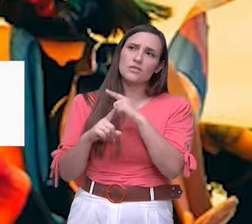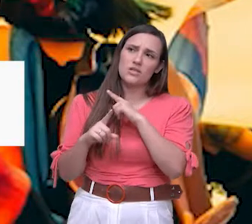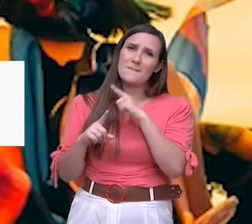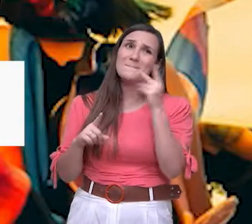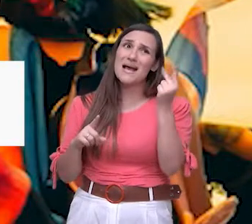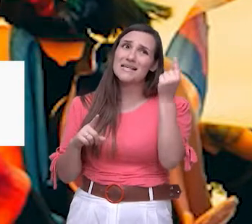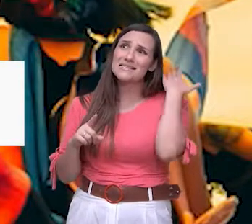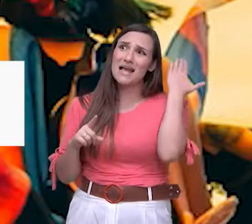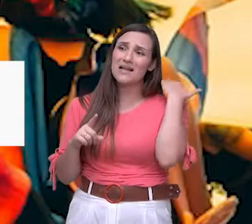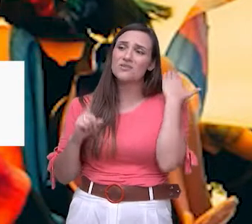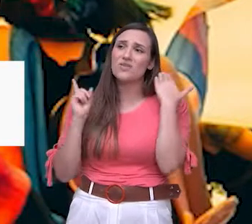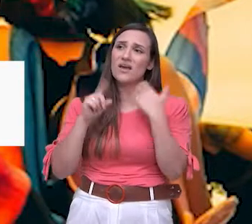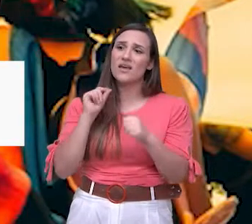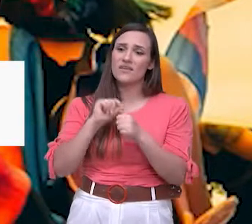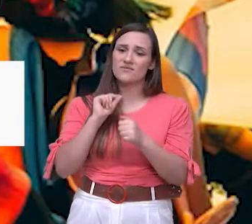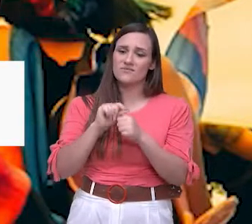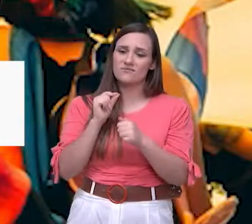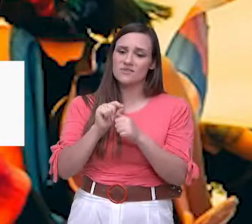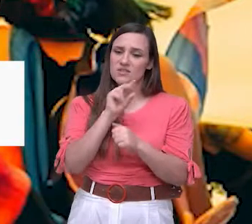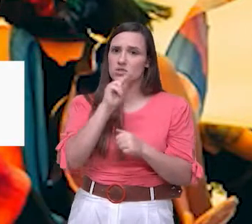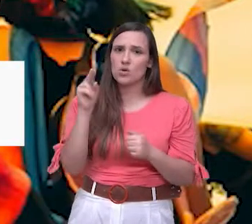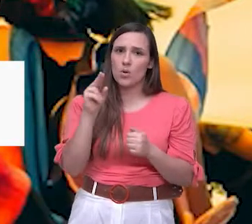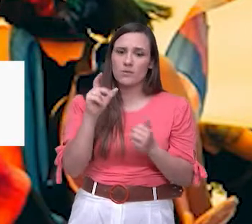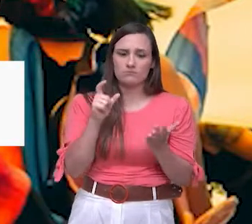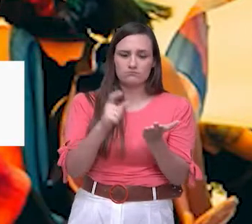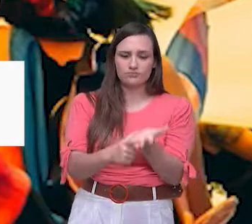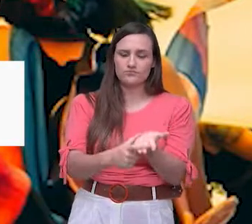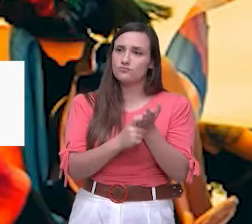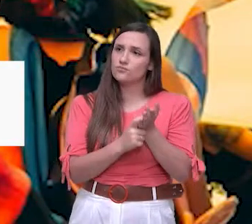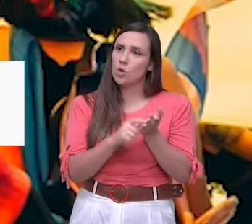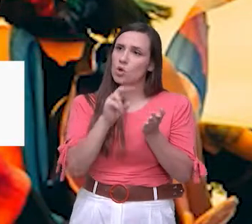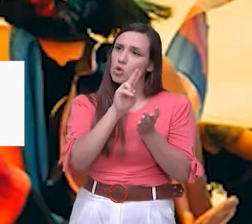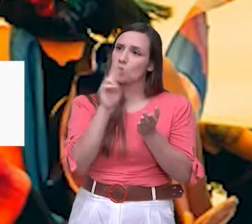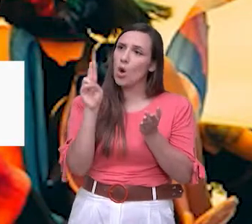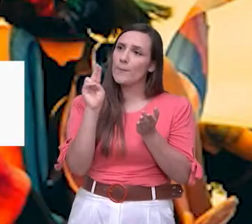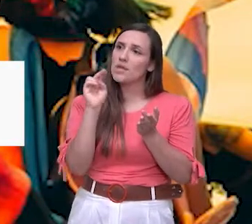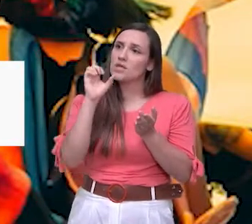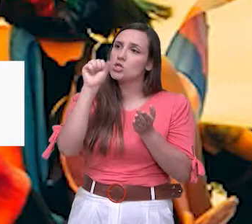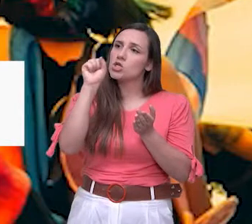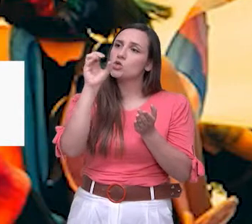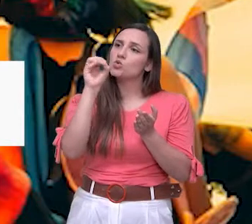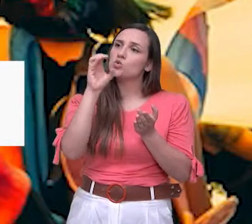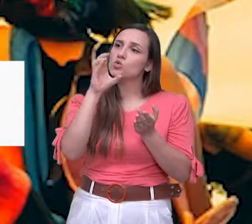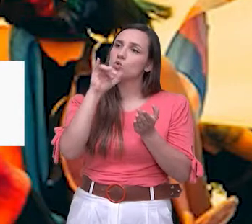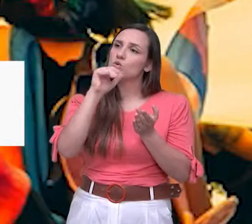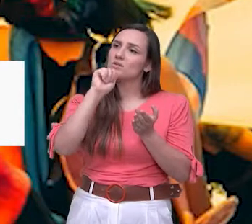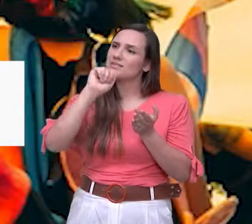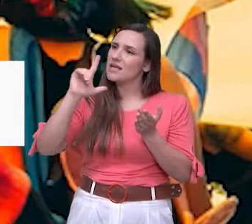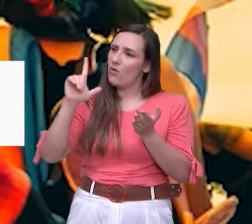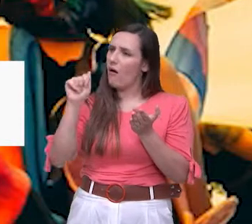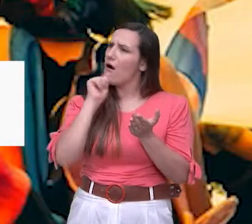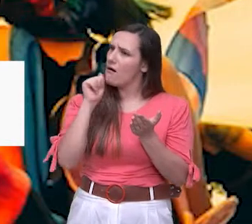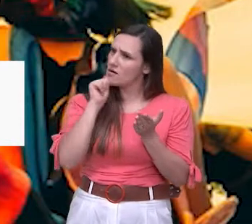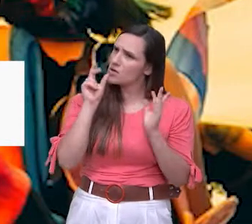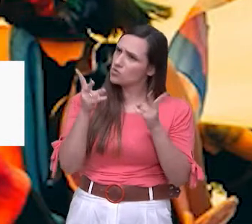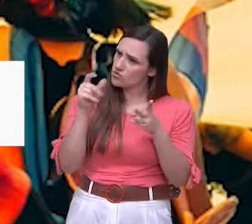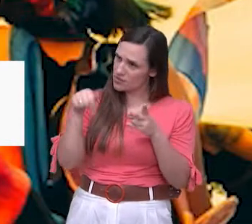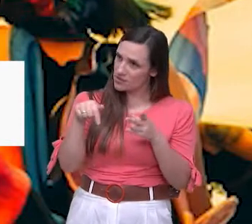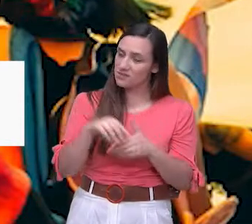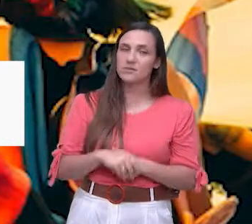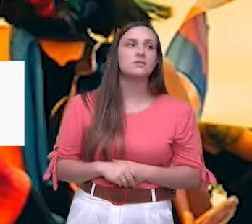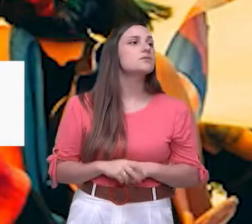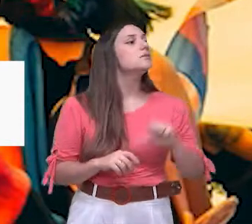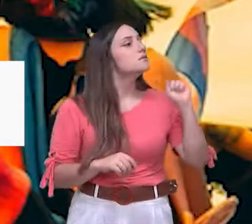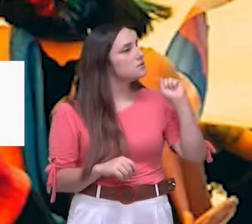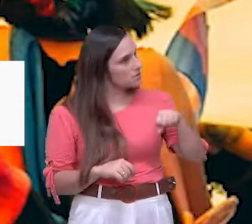do centro né que ele é um equipamento antigo né era emissão da Carteira de nome social o centro ele continua tô